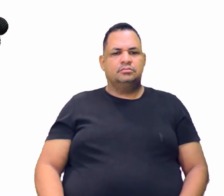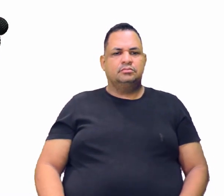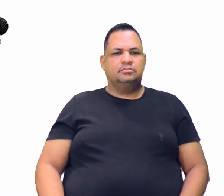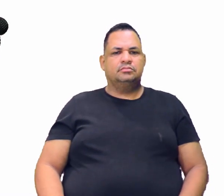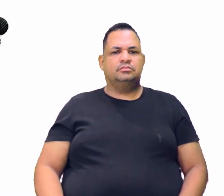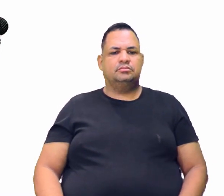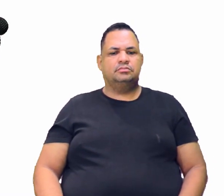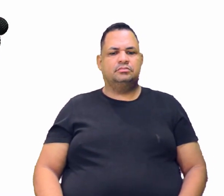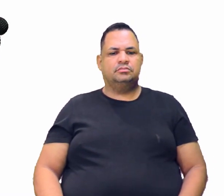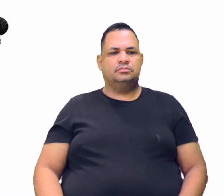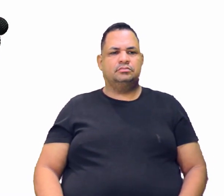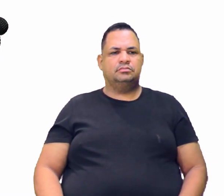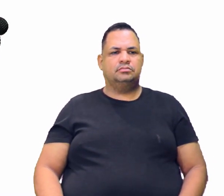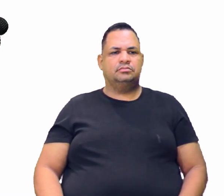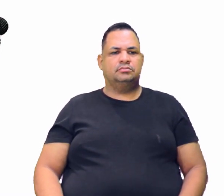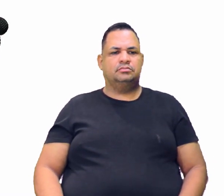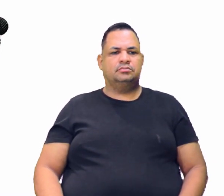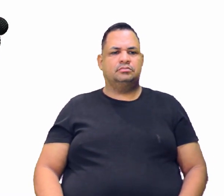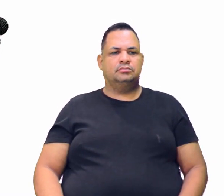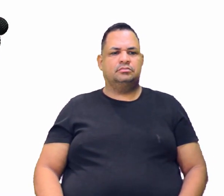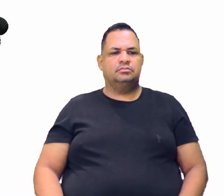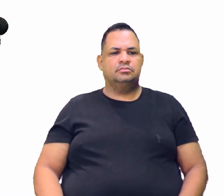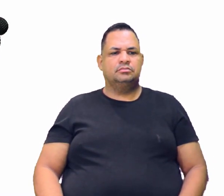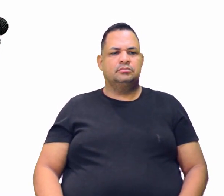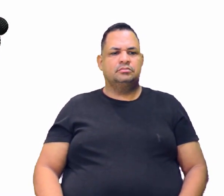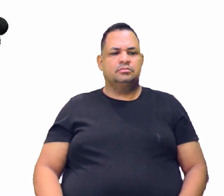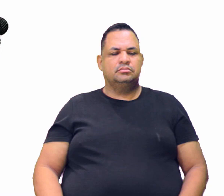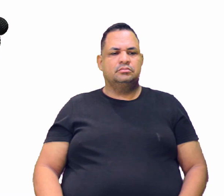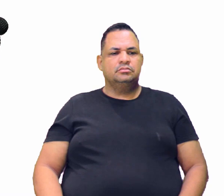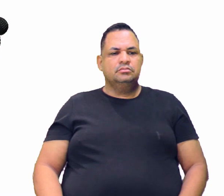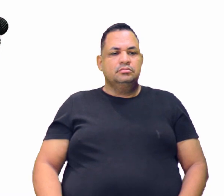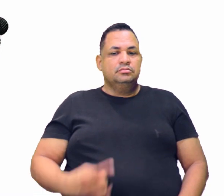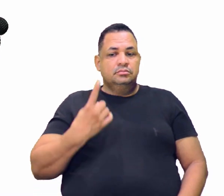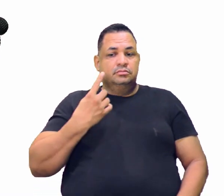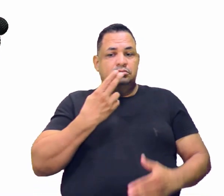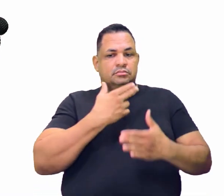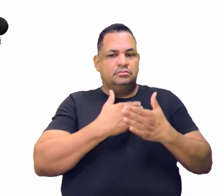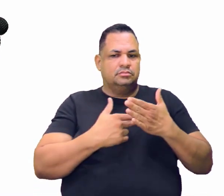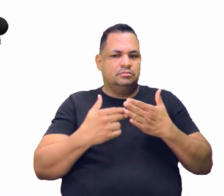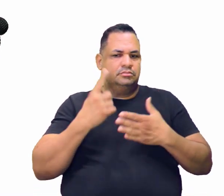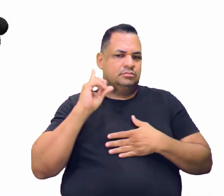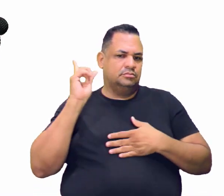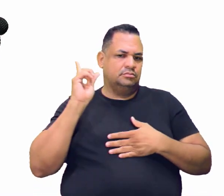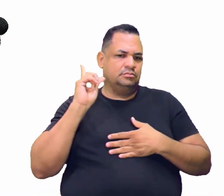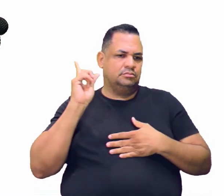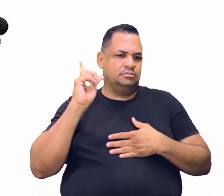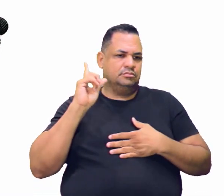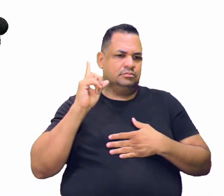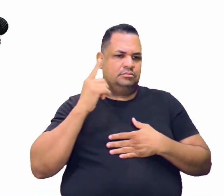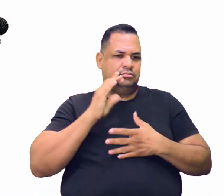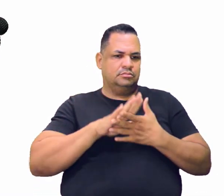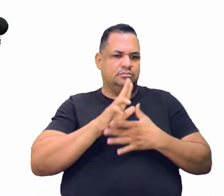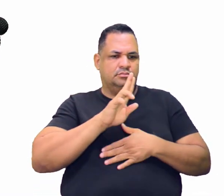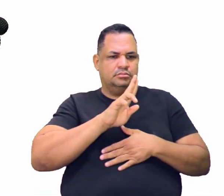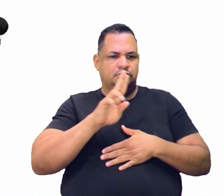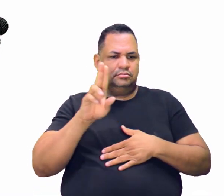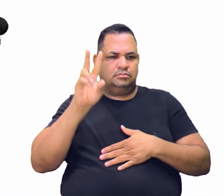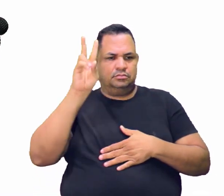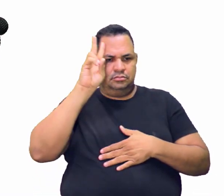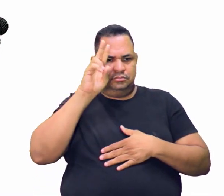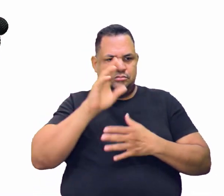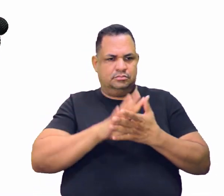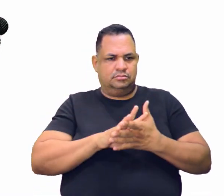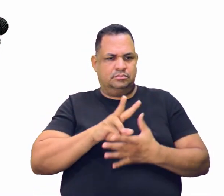existe menos. Olha aqui nessa tirinha aqui, ó. Olha o nome da